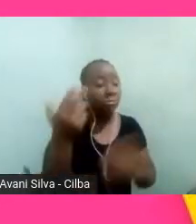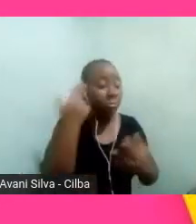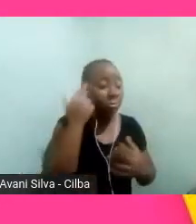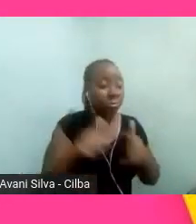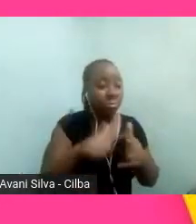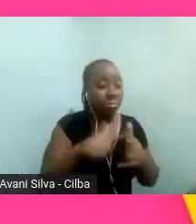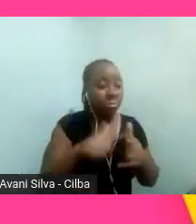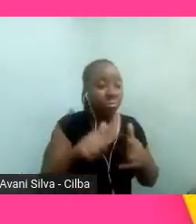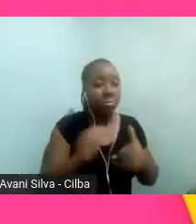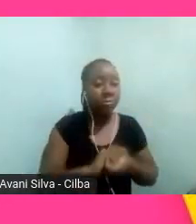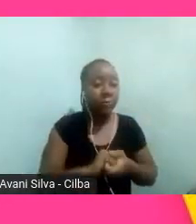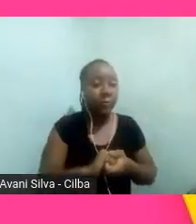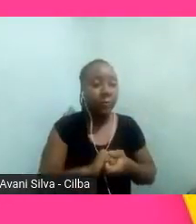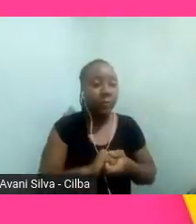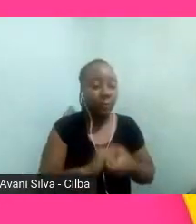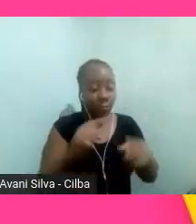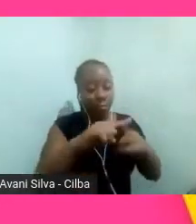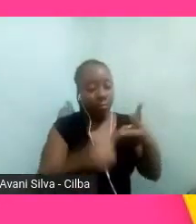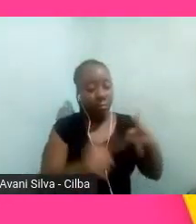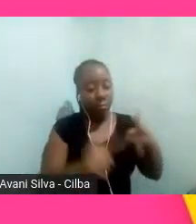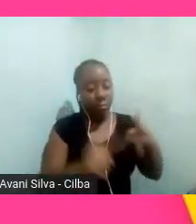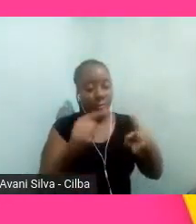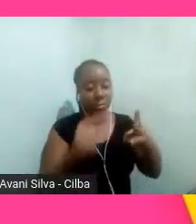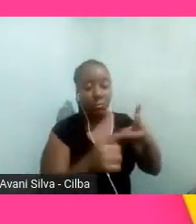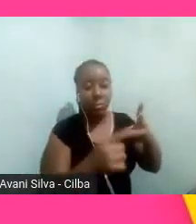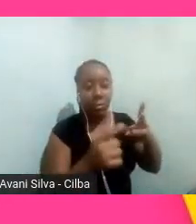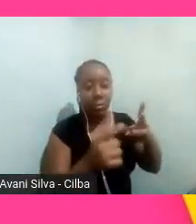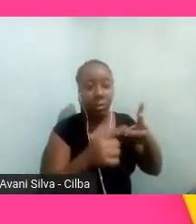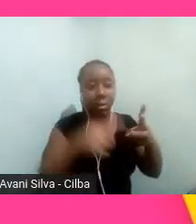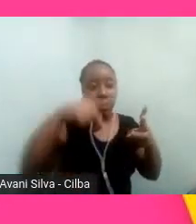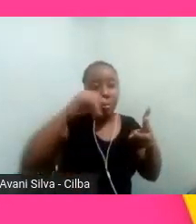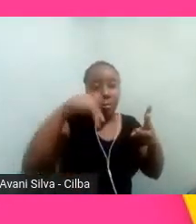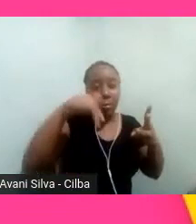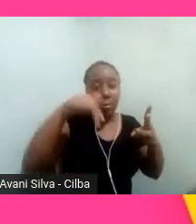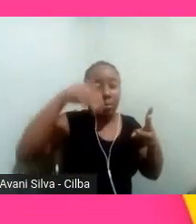Janela. O pino da janela vai ser o pino 11.